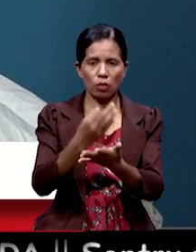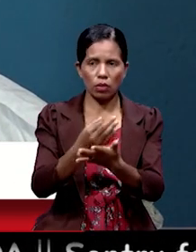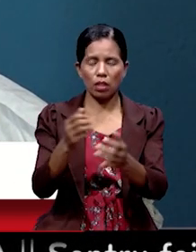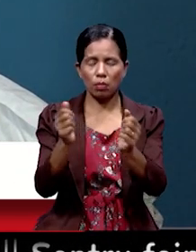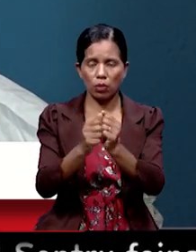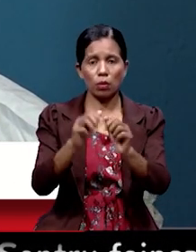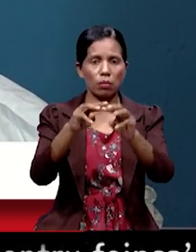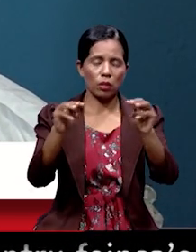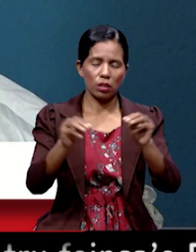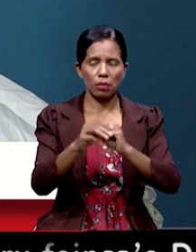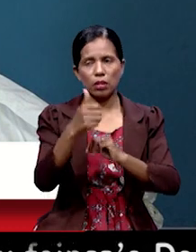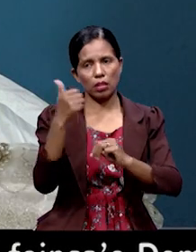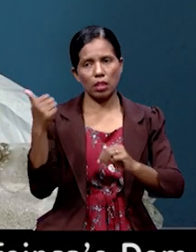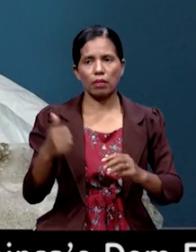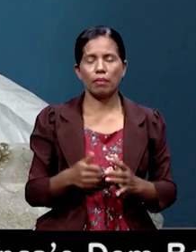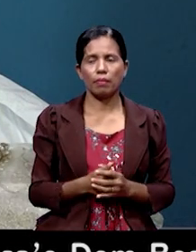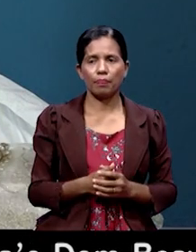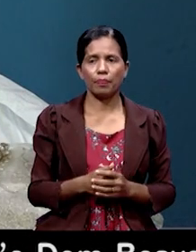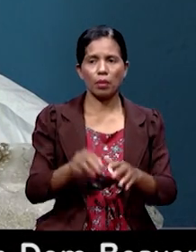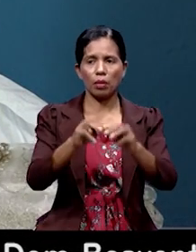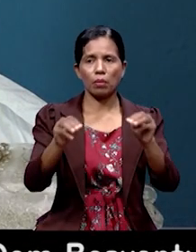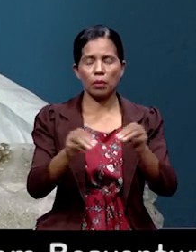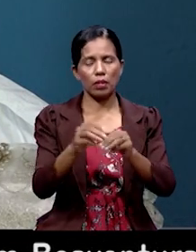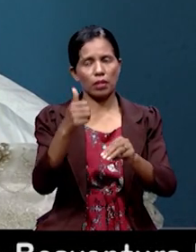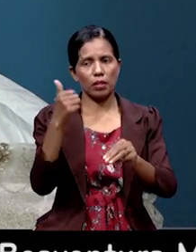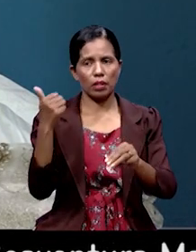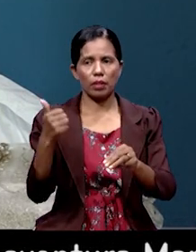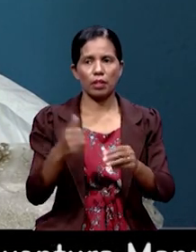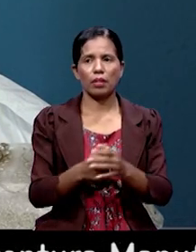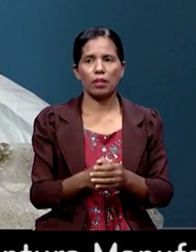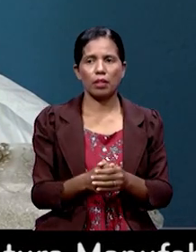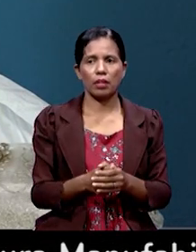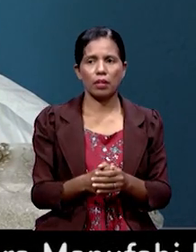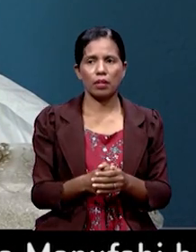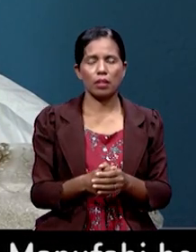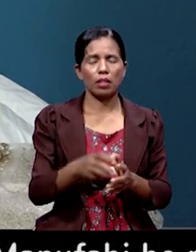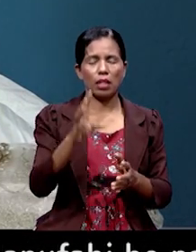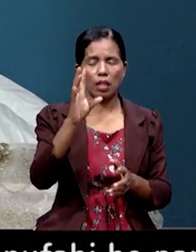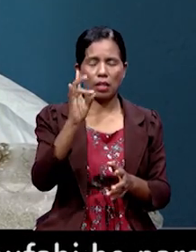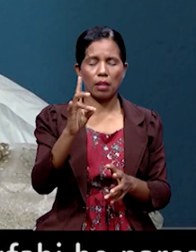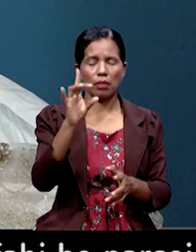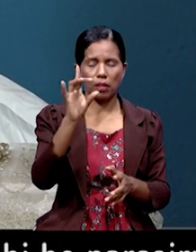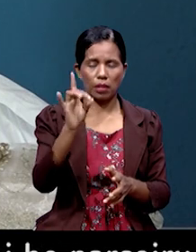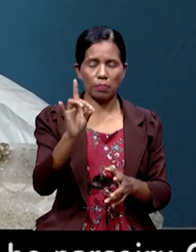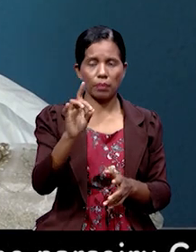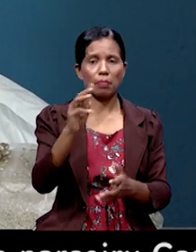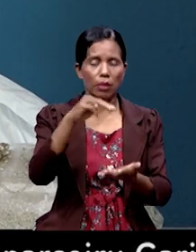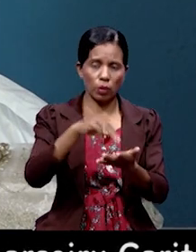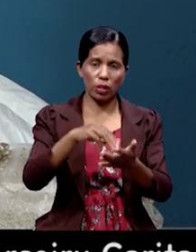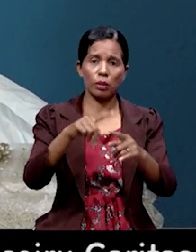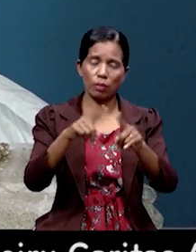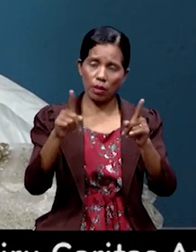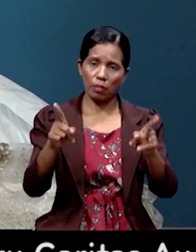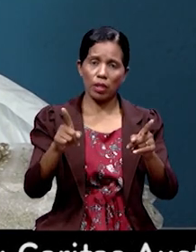terceiro. O município Cicero ia média por volta de 7 para 5 milhões, mas via Ataúro tinha homens que eram livres de